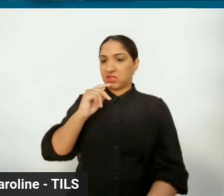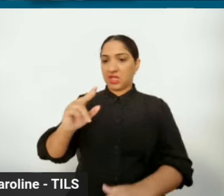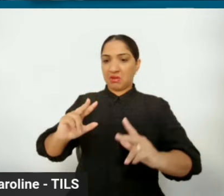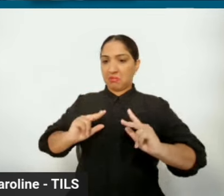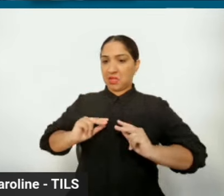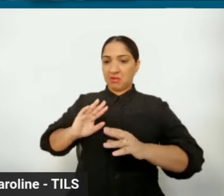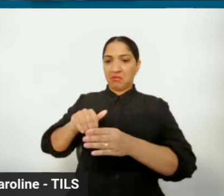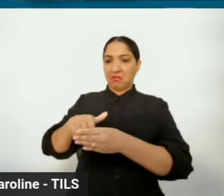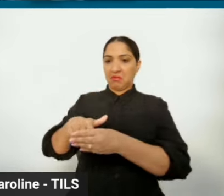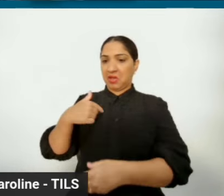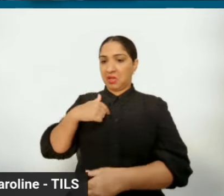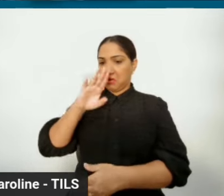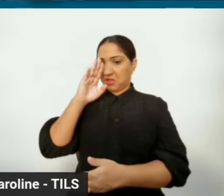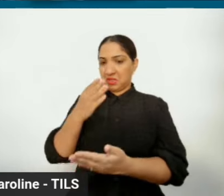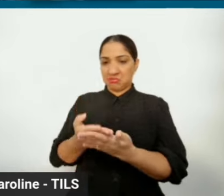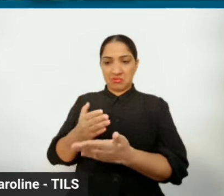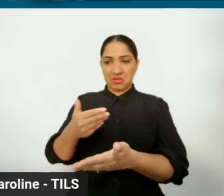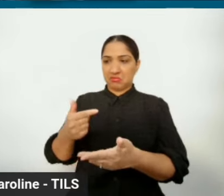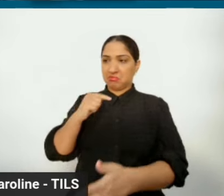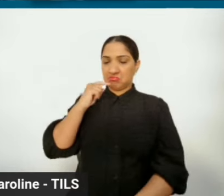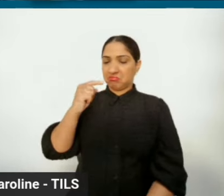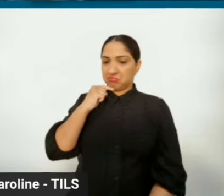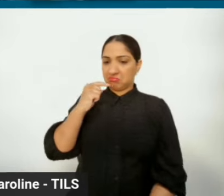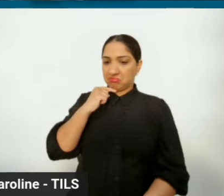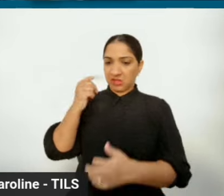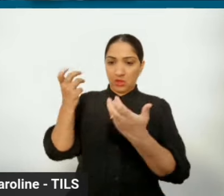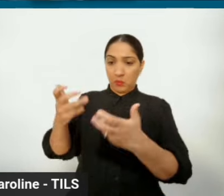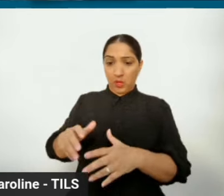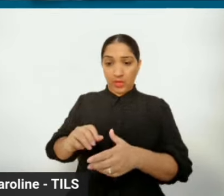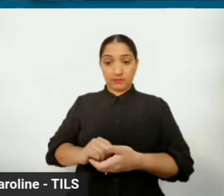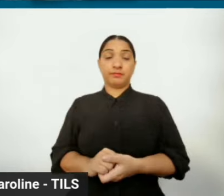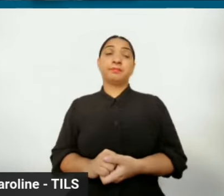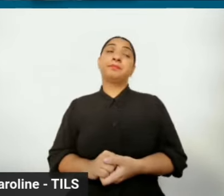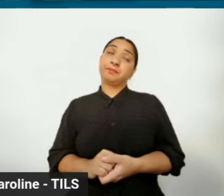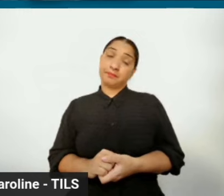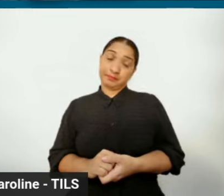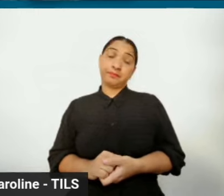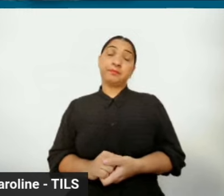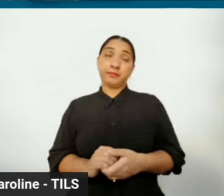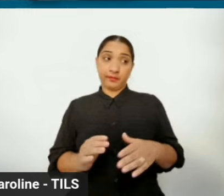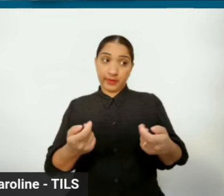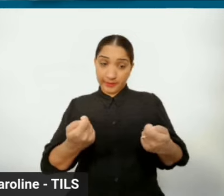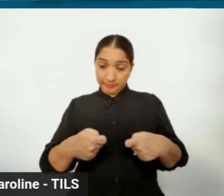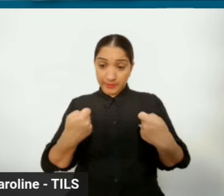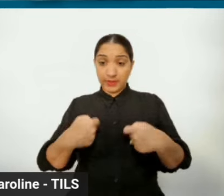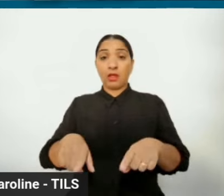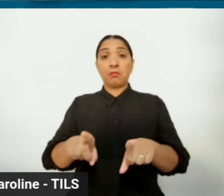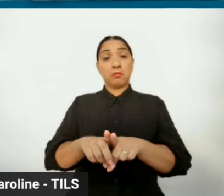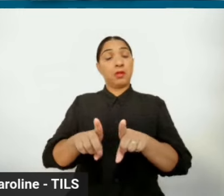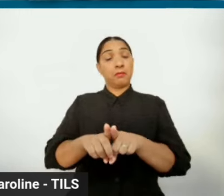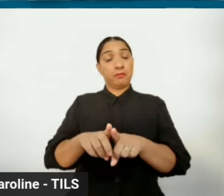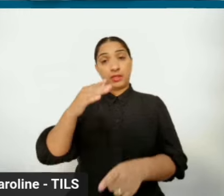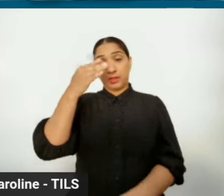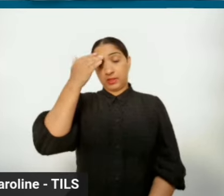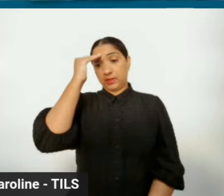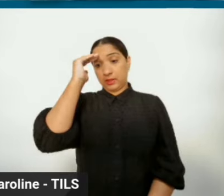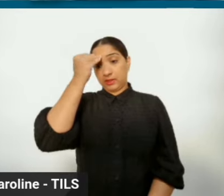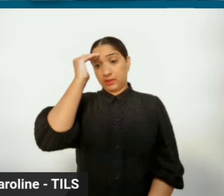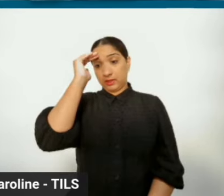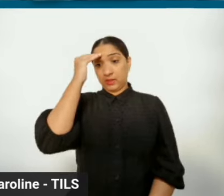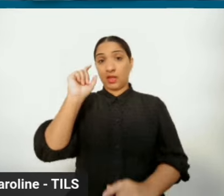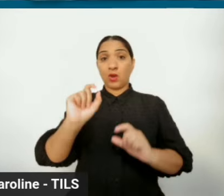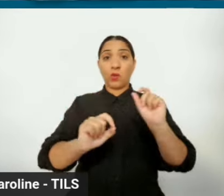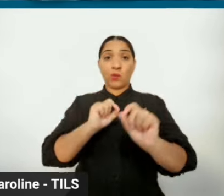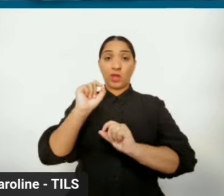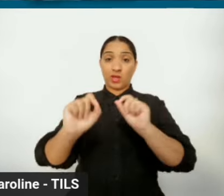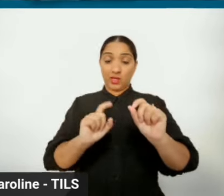não confio em mais ninguém. Agora, nós temos que entender também, doutor Joelson, pelo menos é assim que eu imagino, que se a gente não ocupar